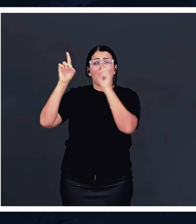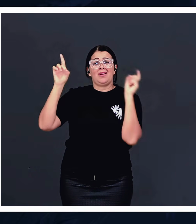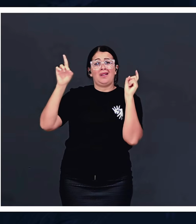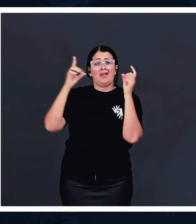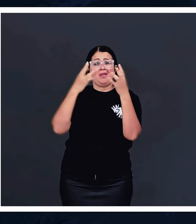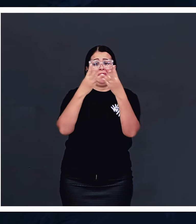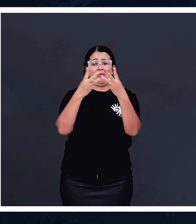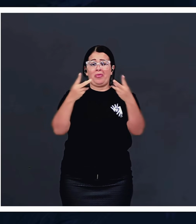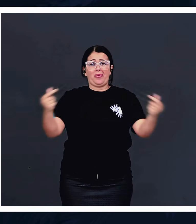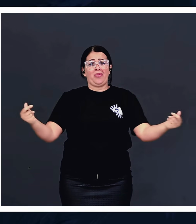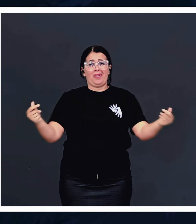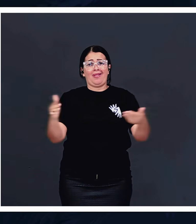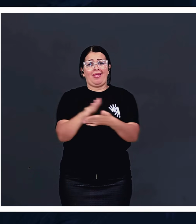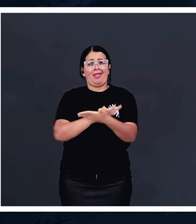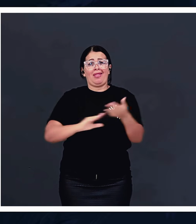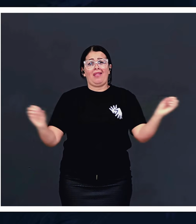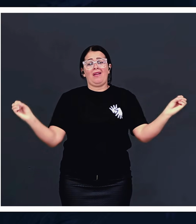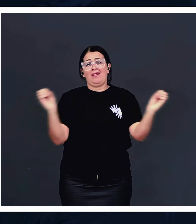nada.